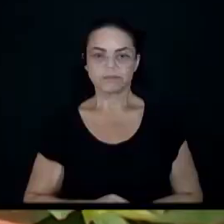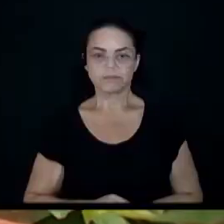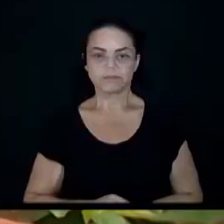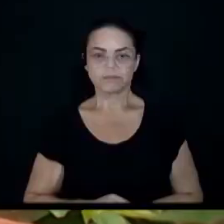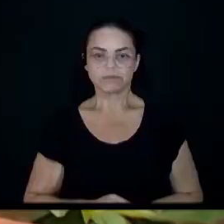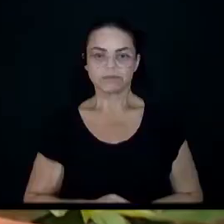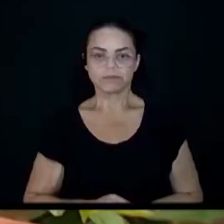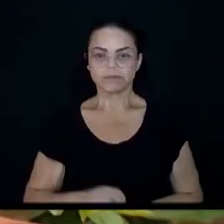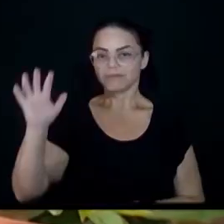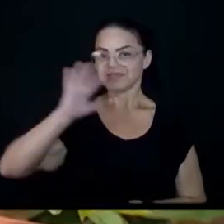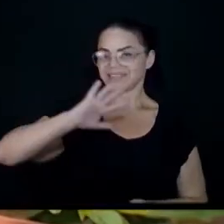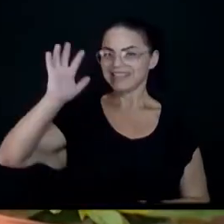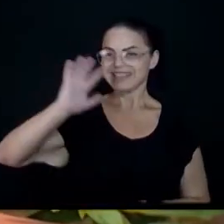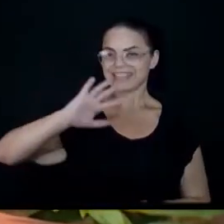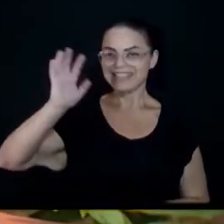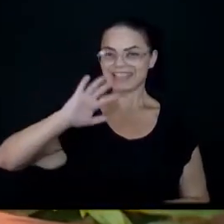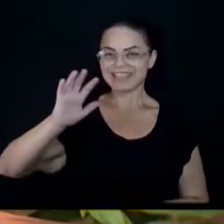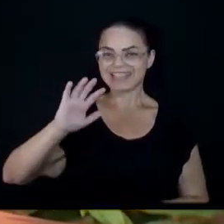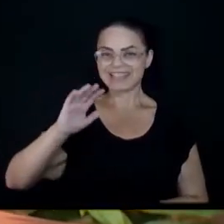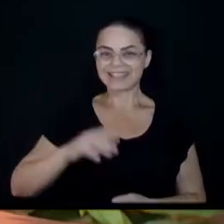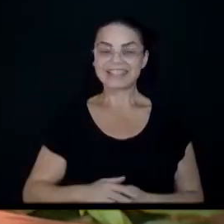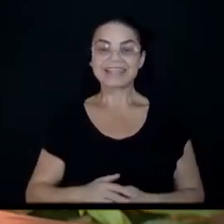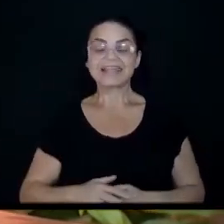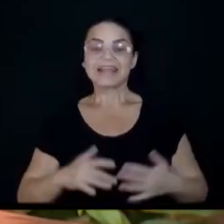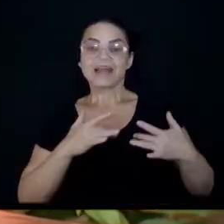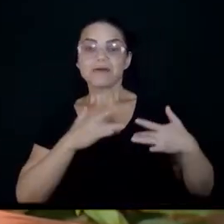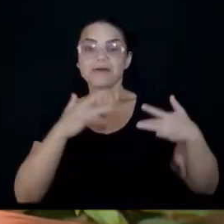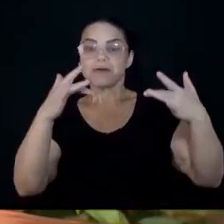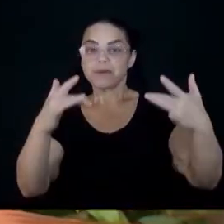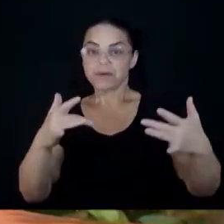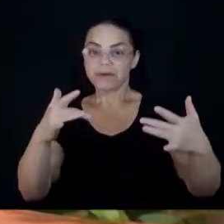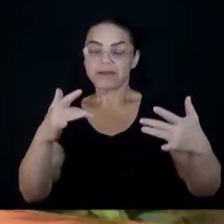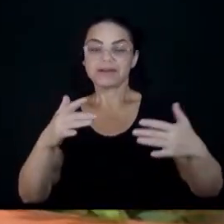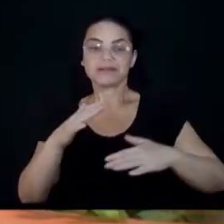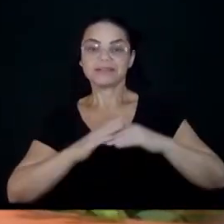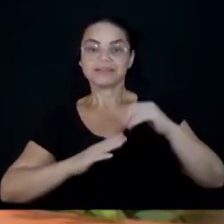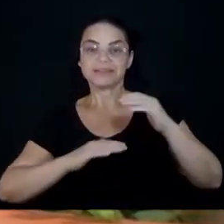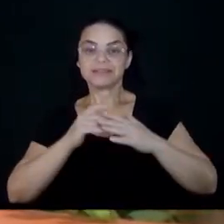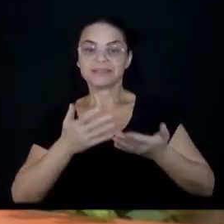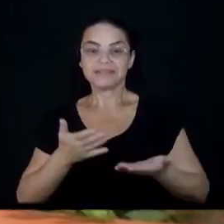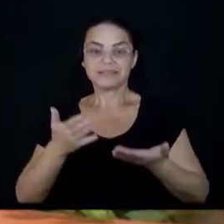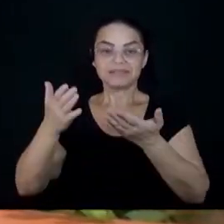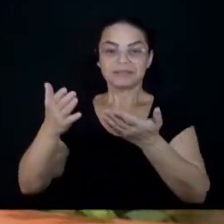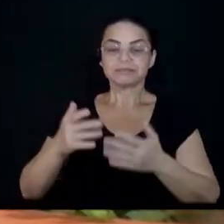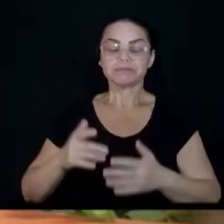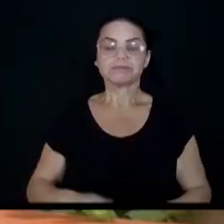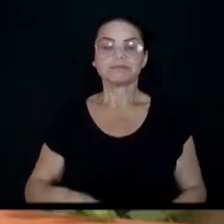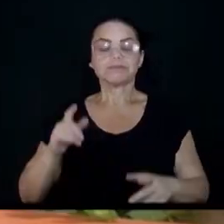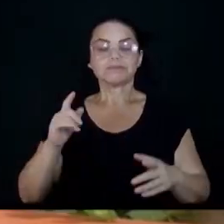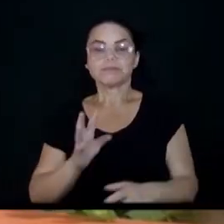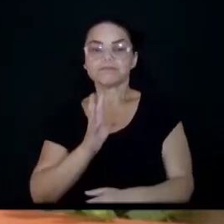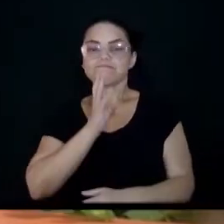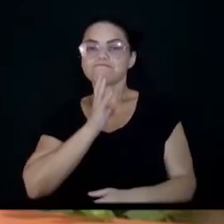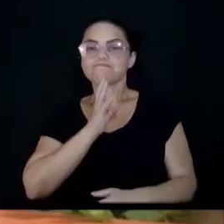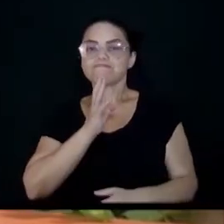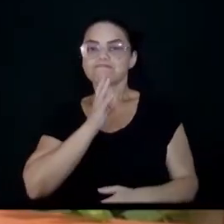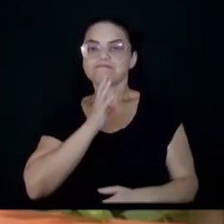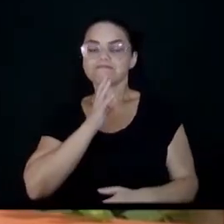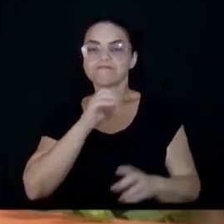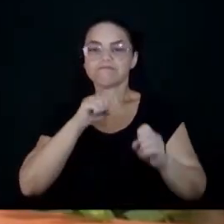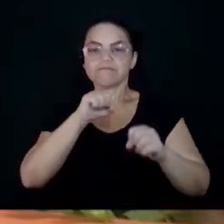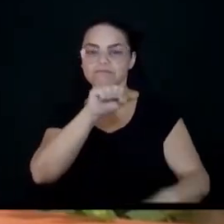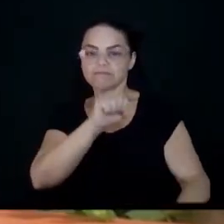Olá, mãos solidárias no ar. Nessa edição a gente vai conhecer a Associação